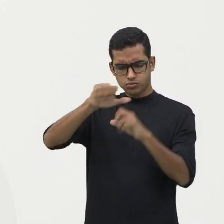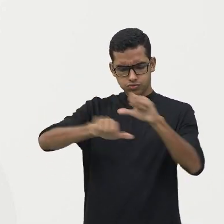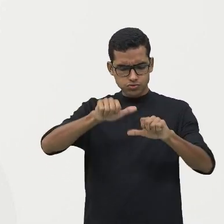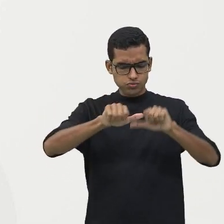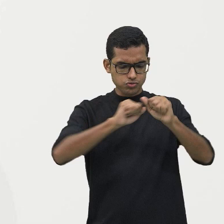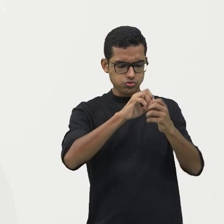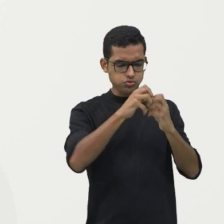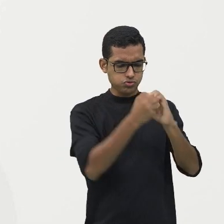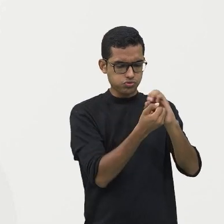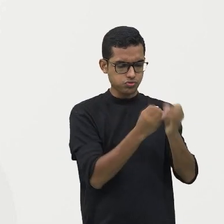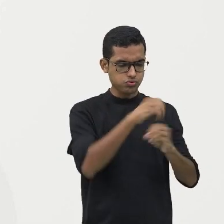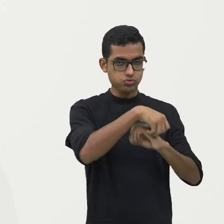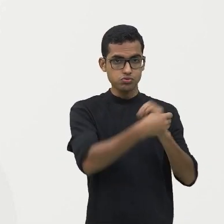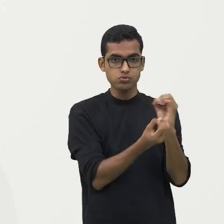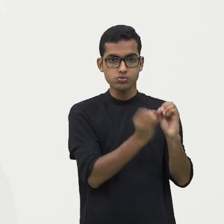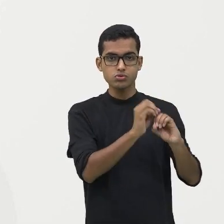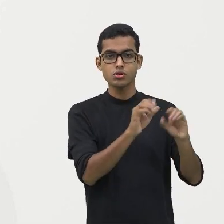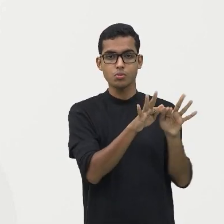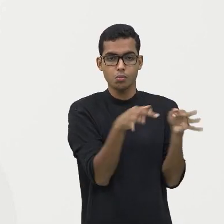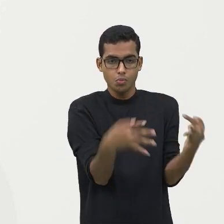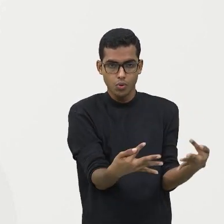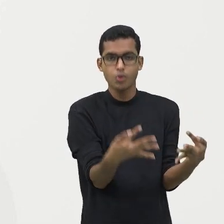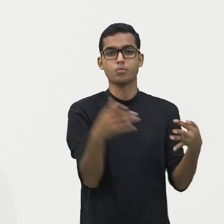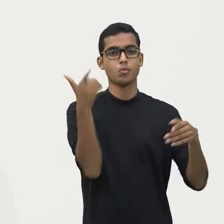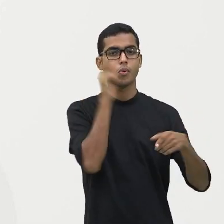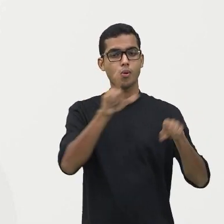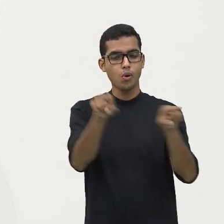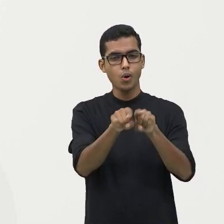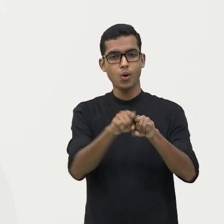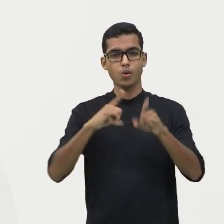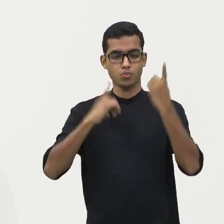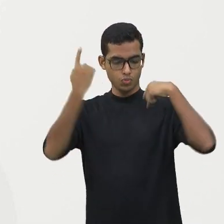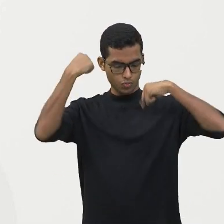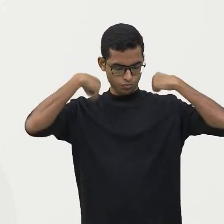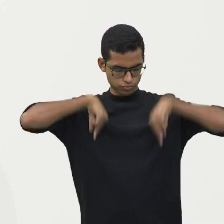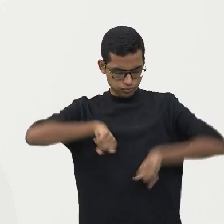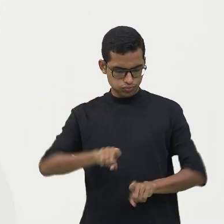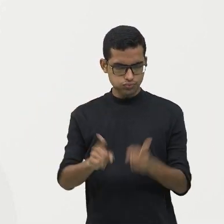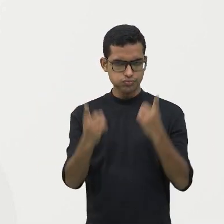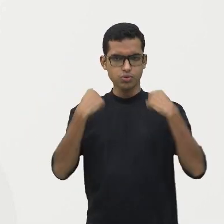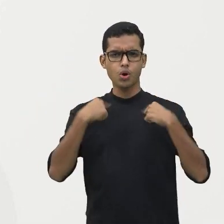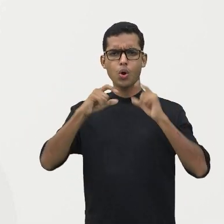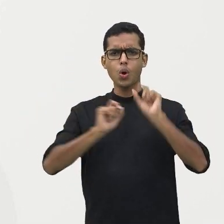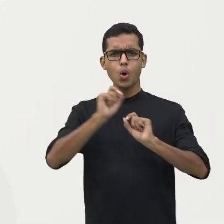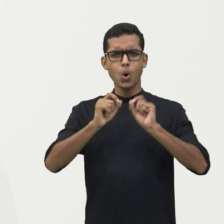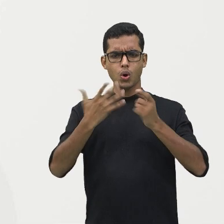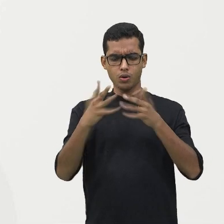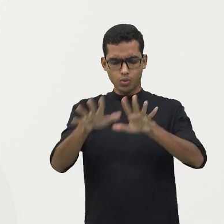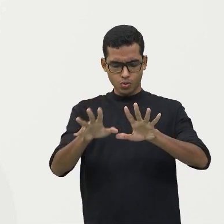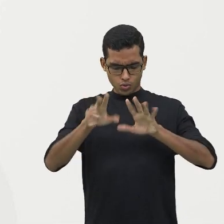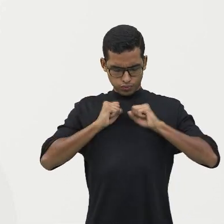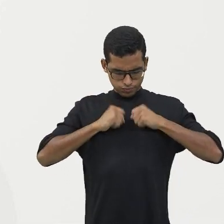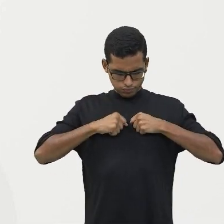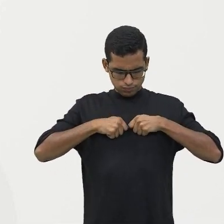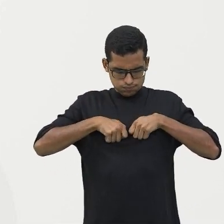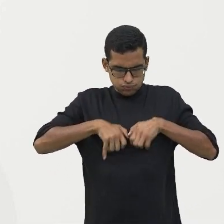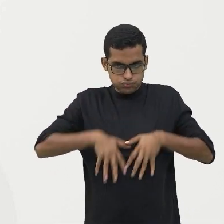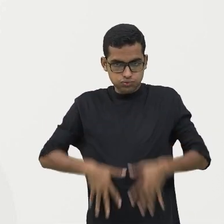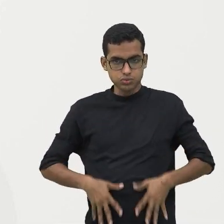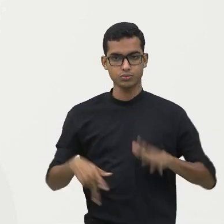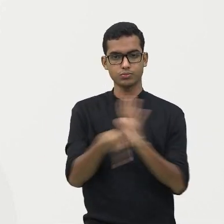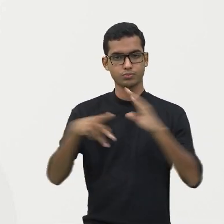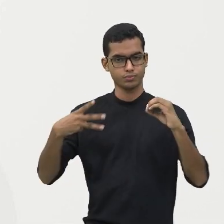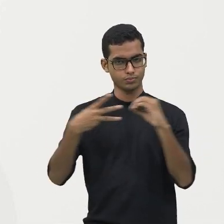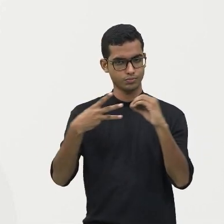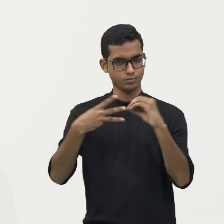de serem absorvidas pelo sistema circulatório e distribuídas para as células. Vamos ver de